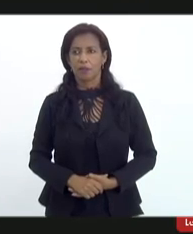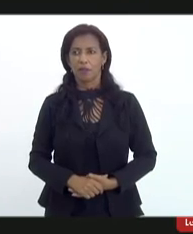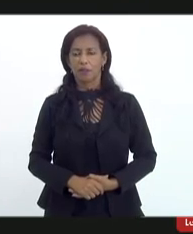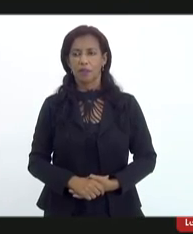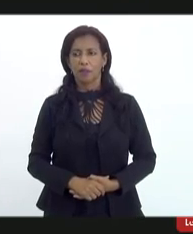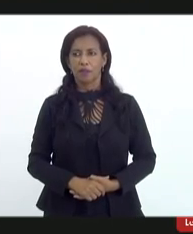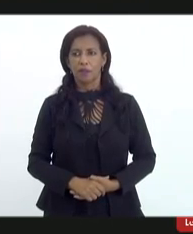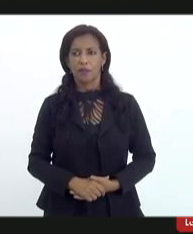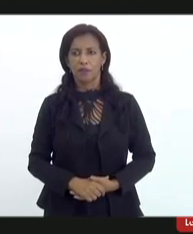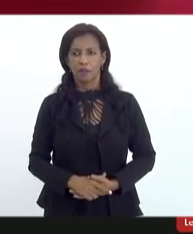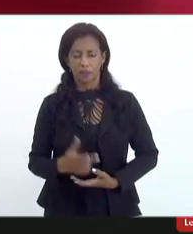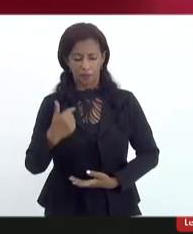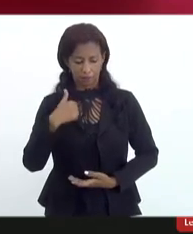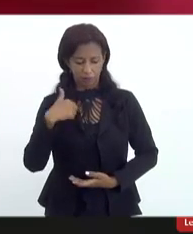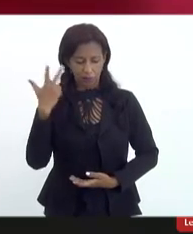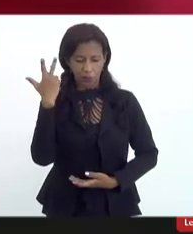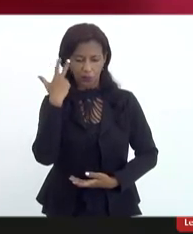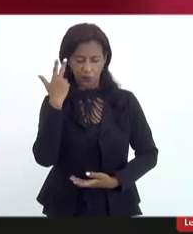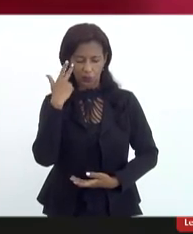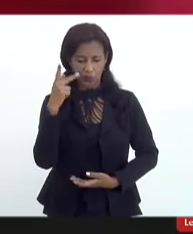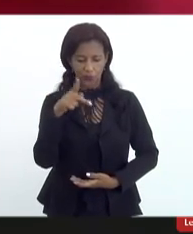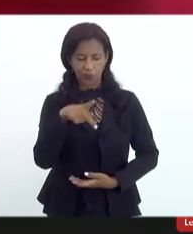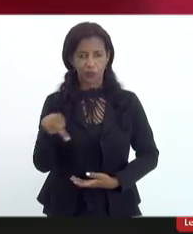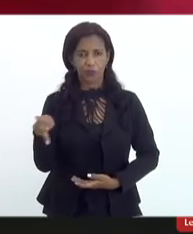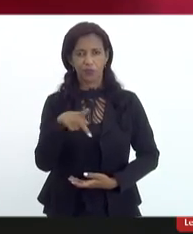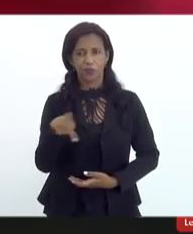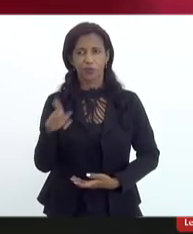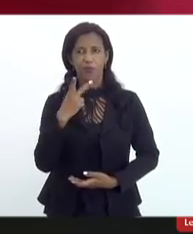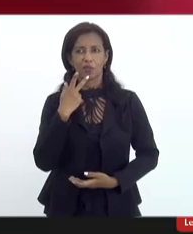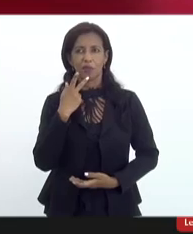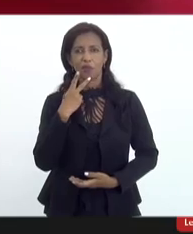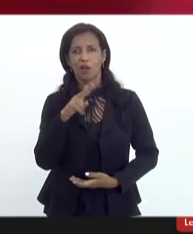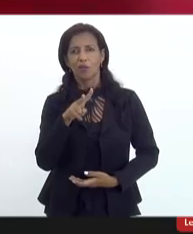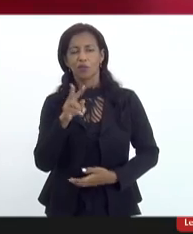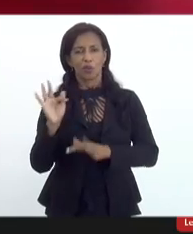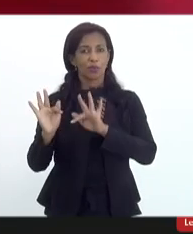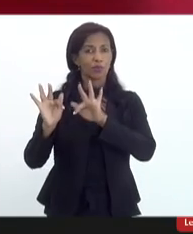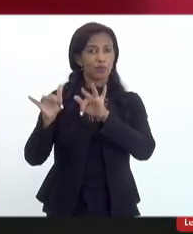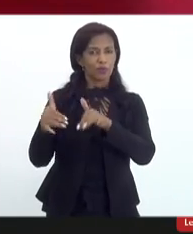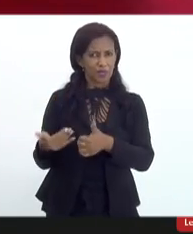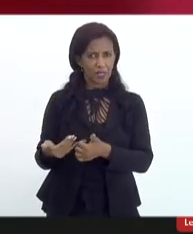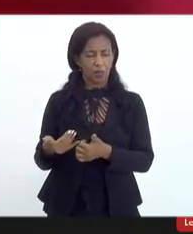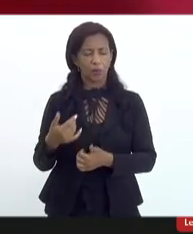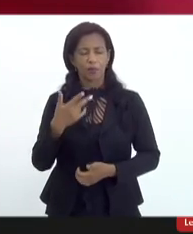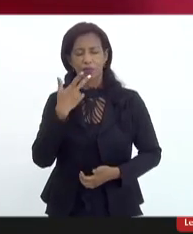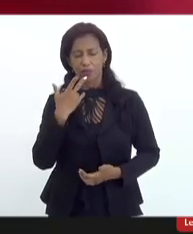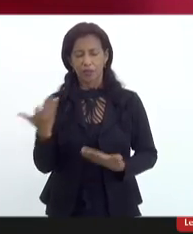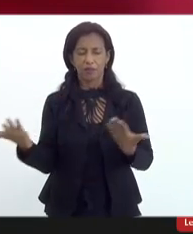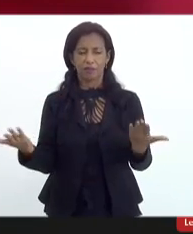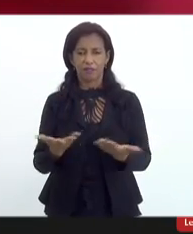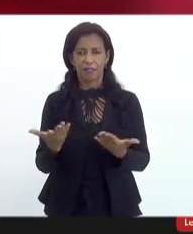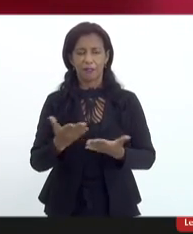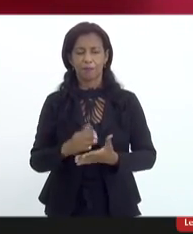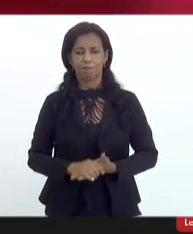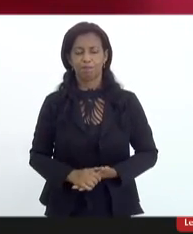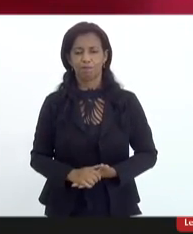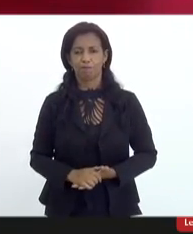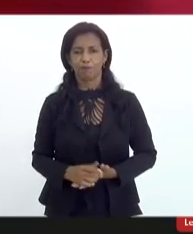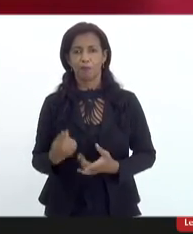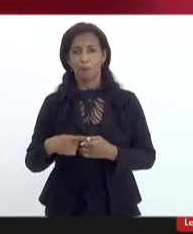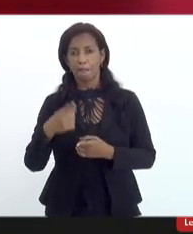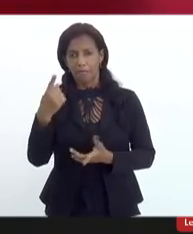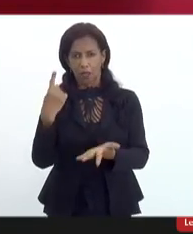Eu, normalmente, professora Cristina, faço só as observações ao final, mas queria fazer uma observação após a sua fala, porque a senhora tem